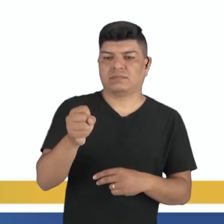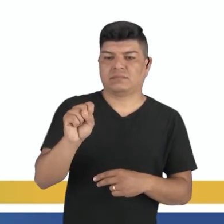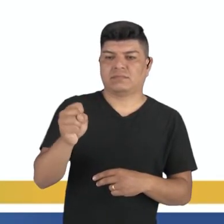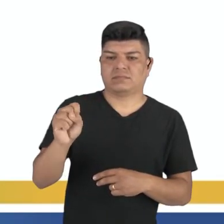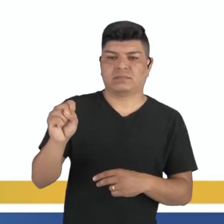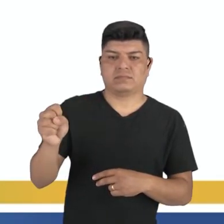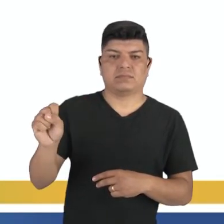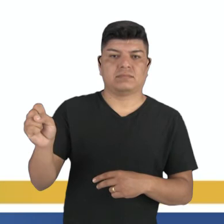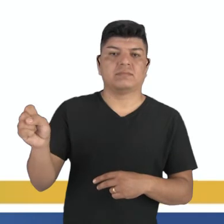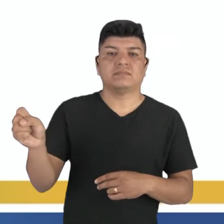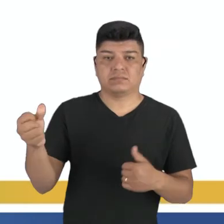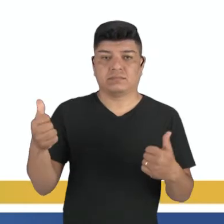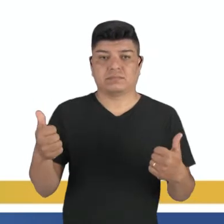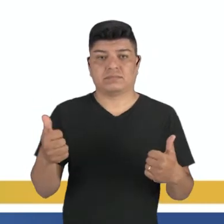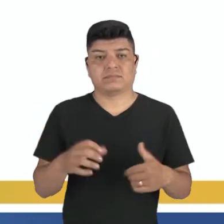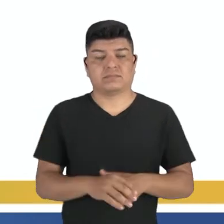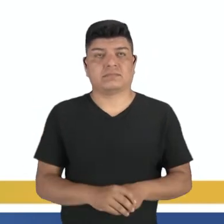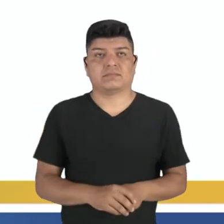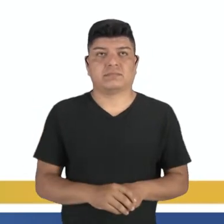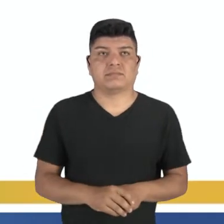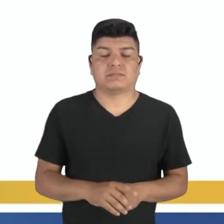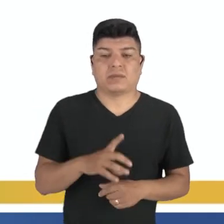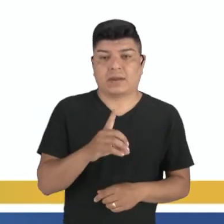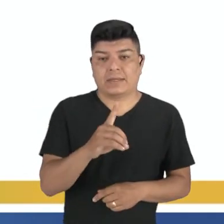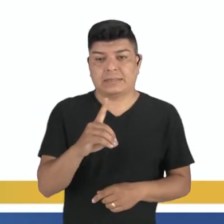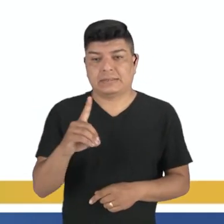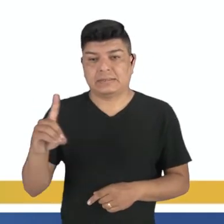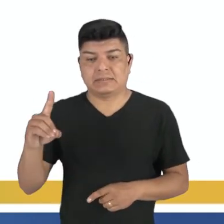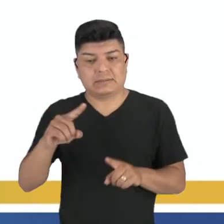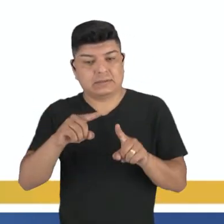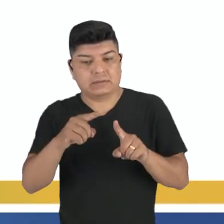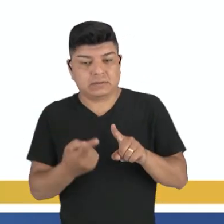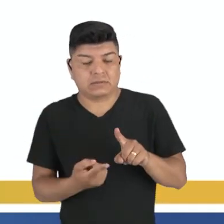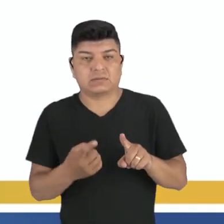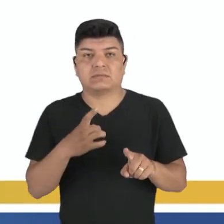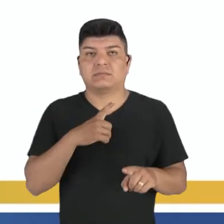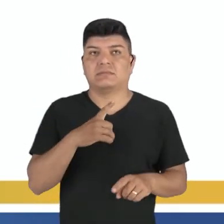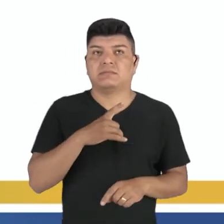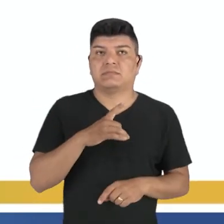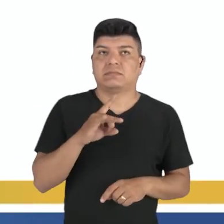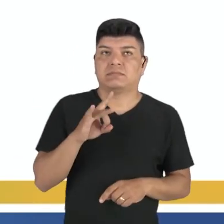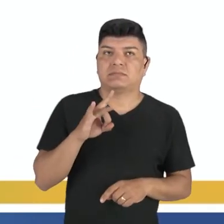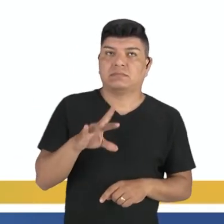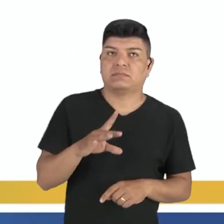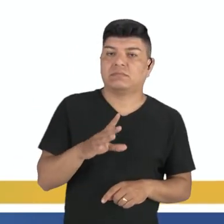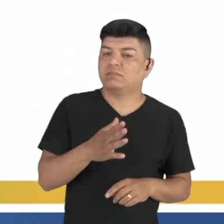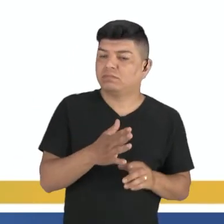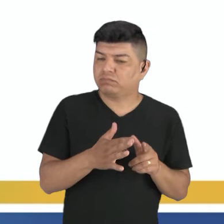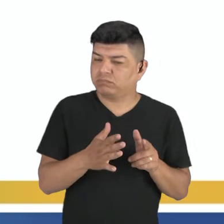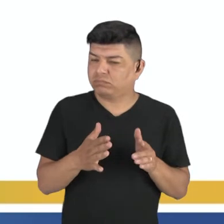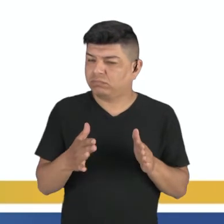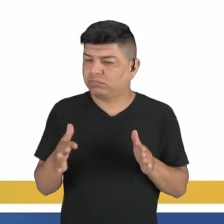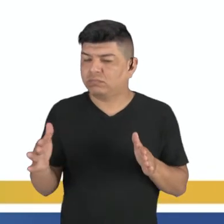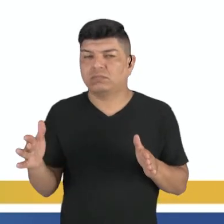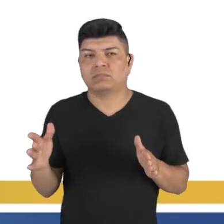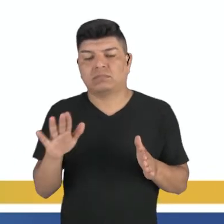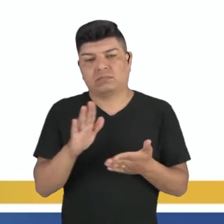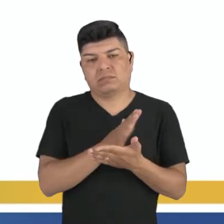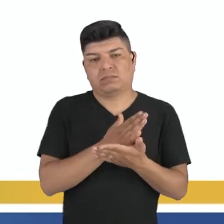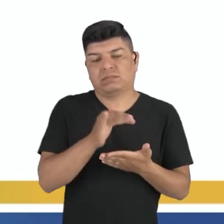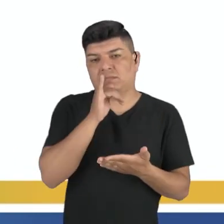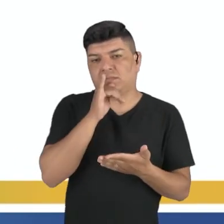127,8888, certo? Agora, à direita da vírgula existem apenas os períodos, certo? Então, procedemos então como nos